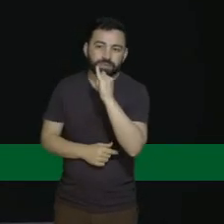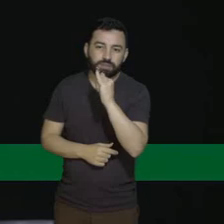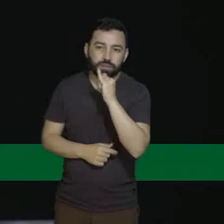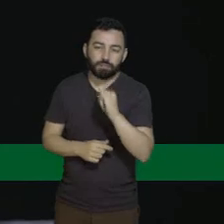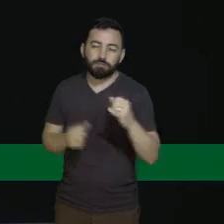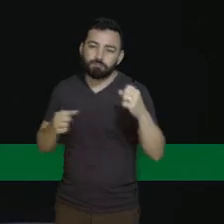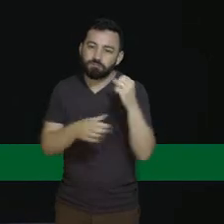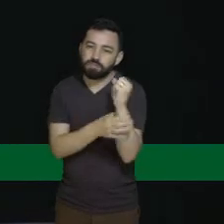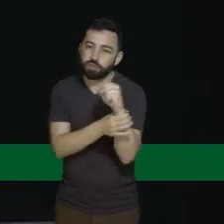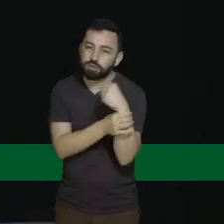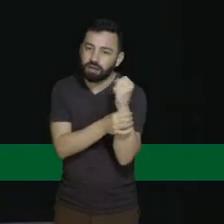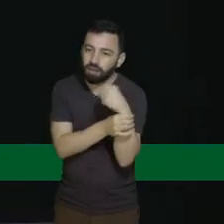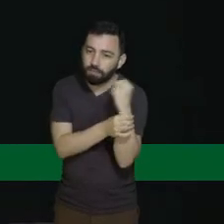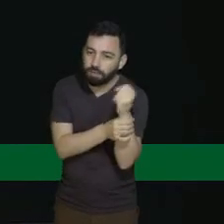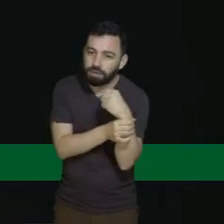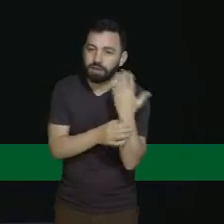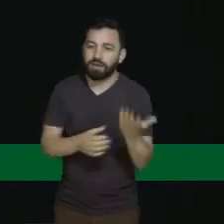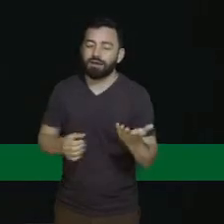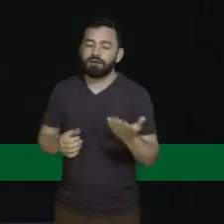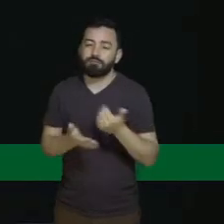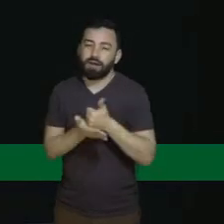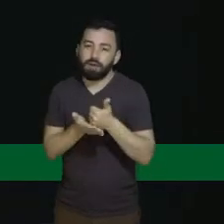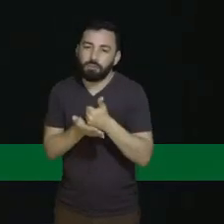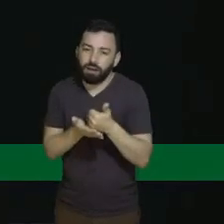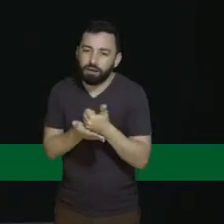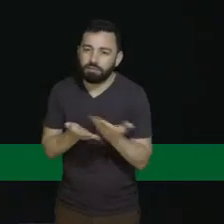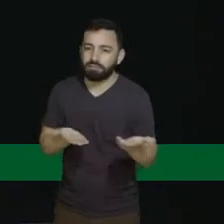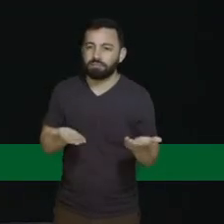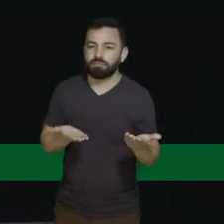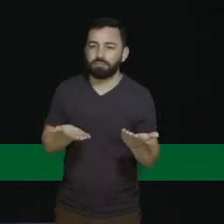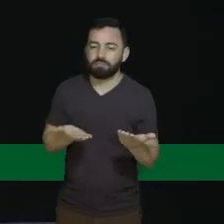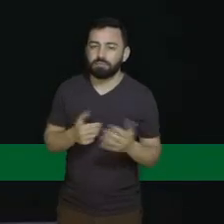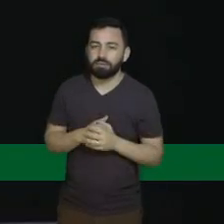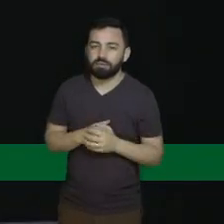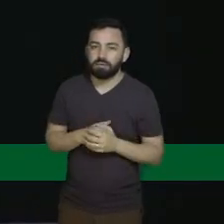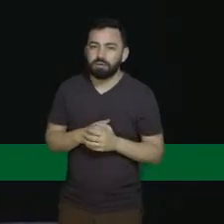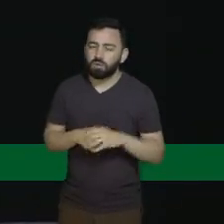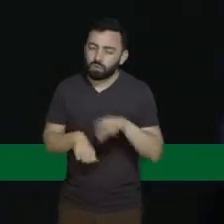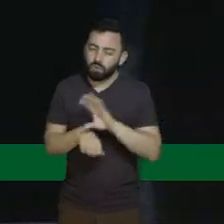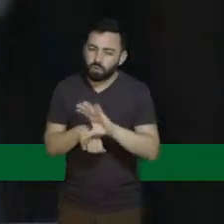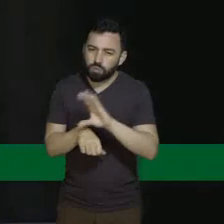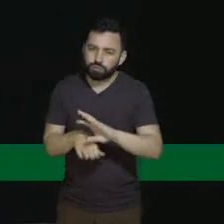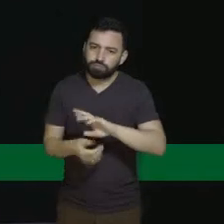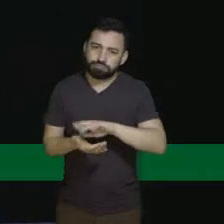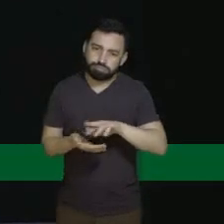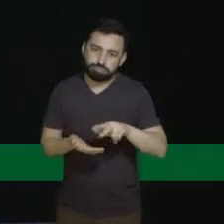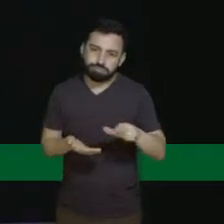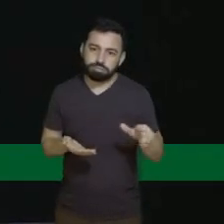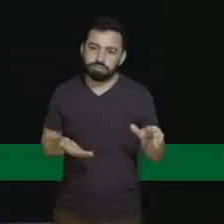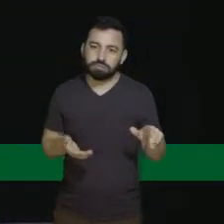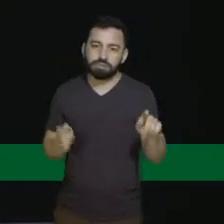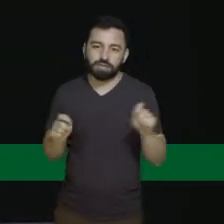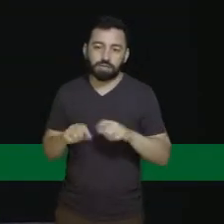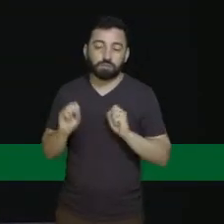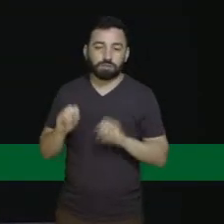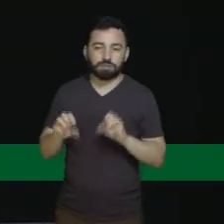fisioterapia, farmácia, enfim, um conjunto de cursos na área da educação e